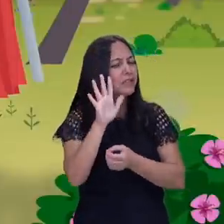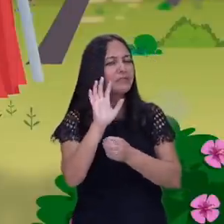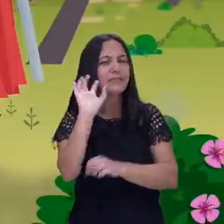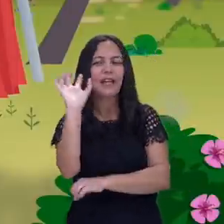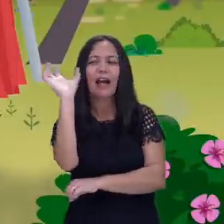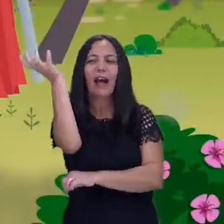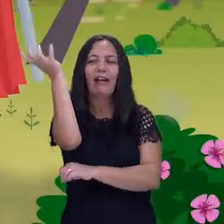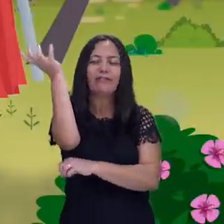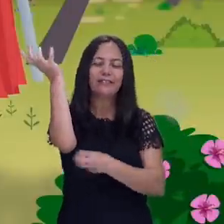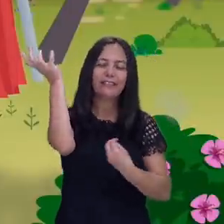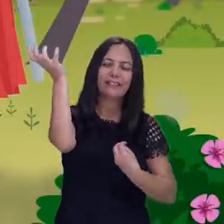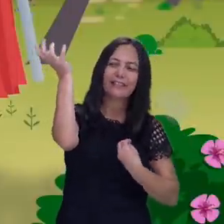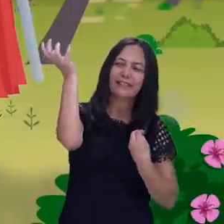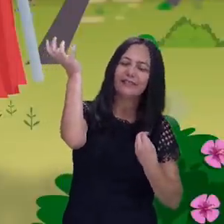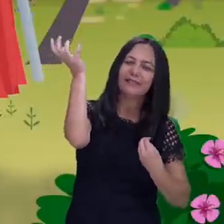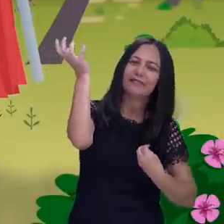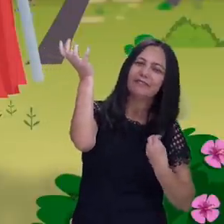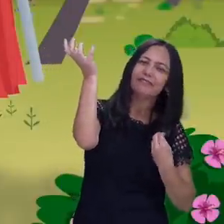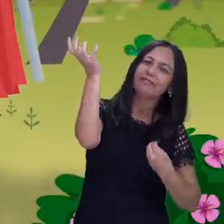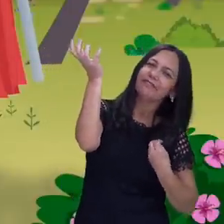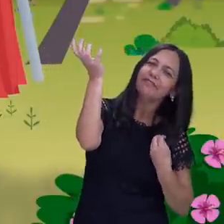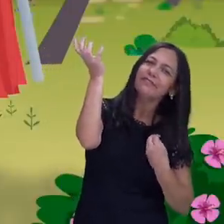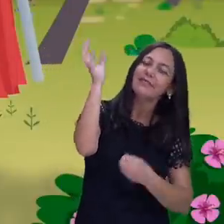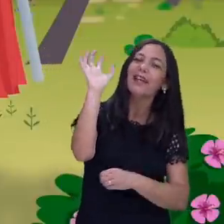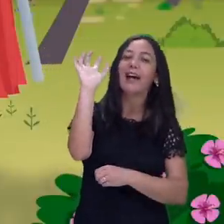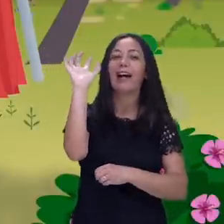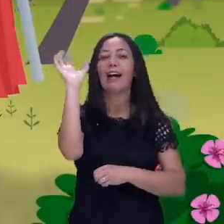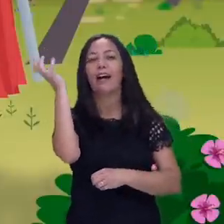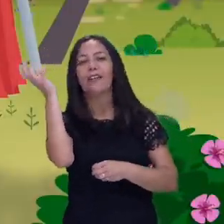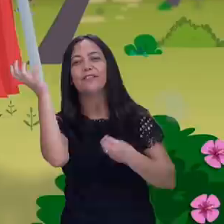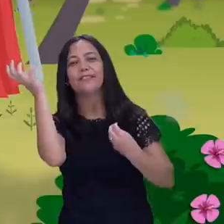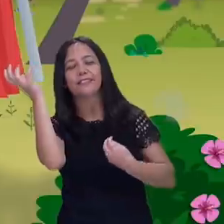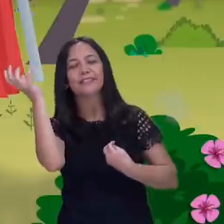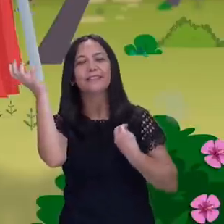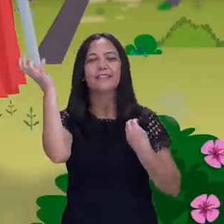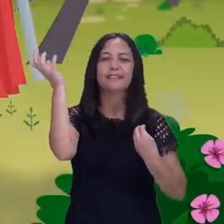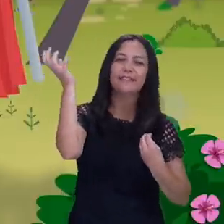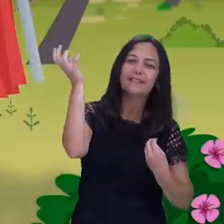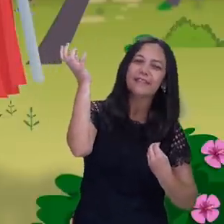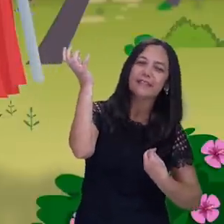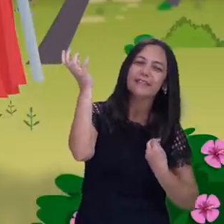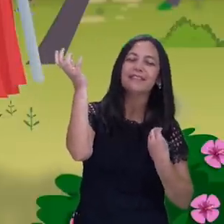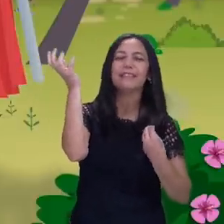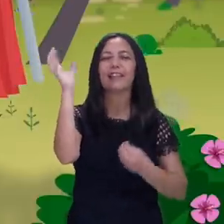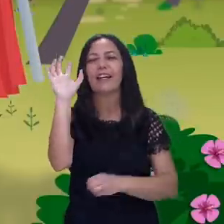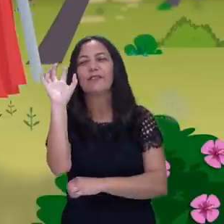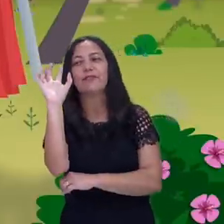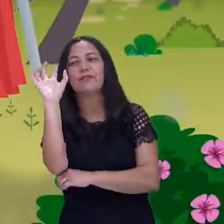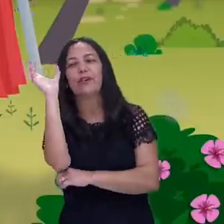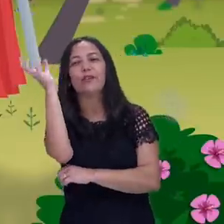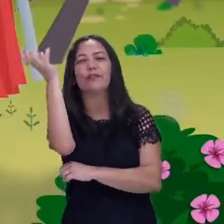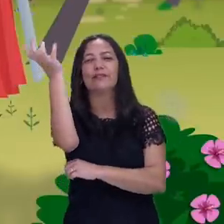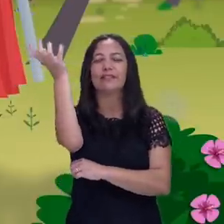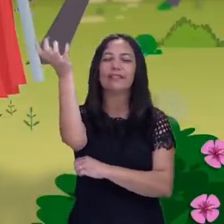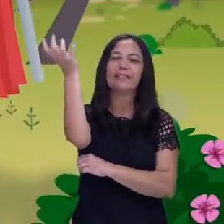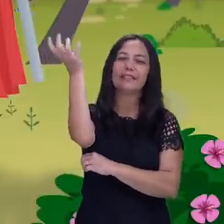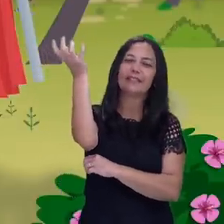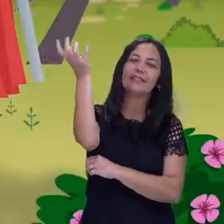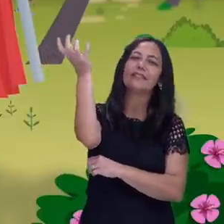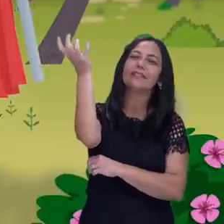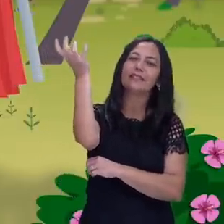Árvore da vida, árvore da vida, árvore da vida,